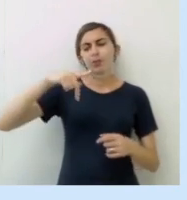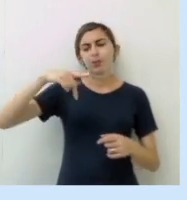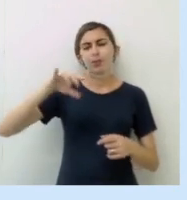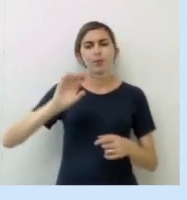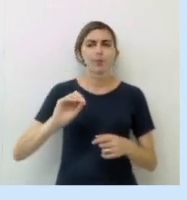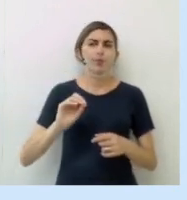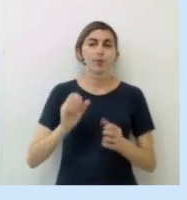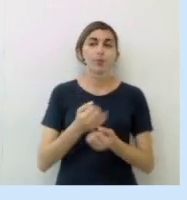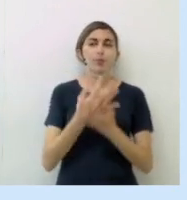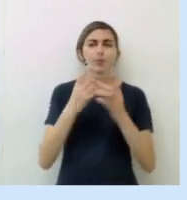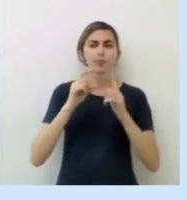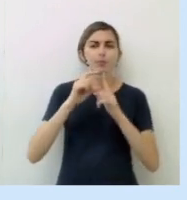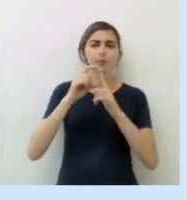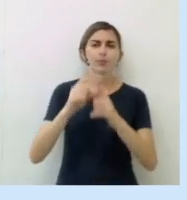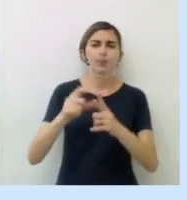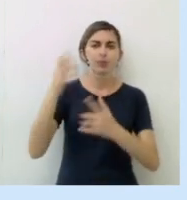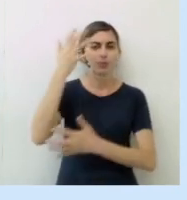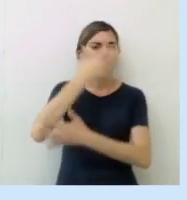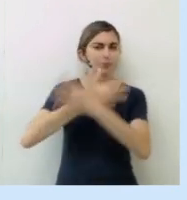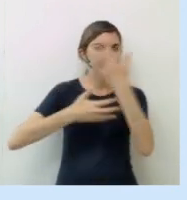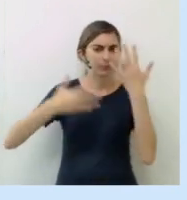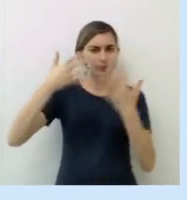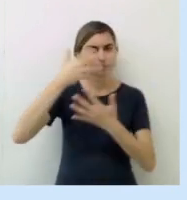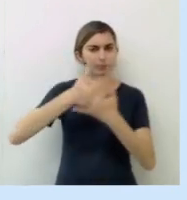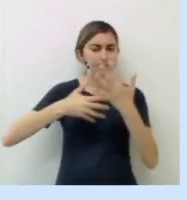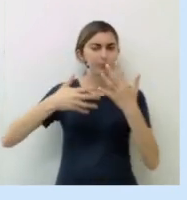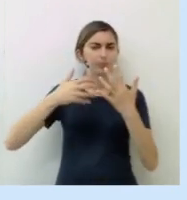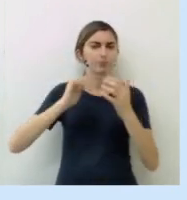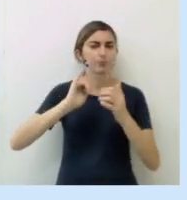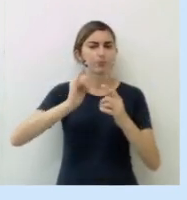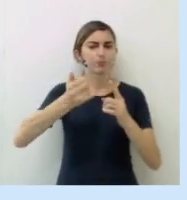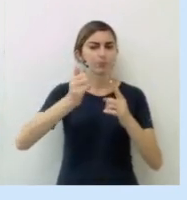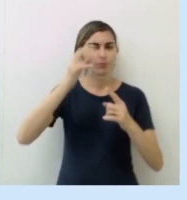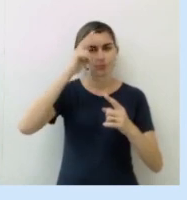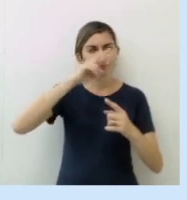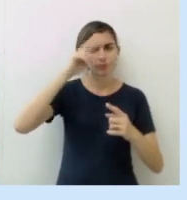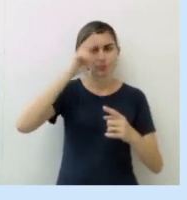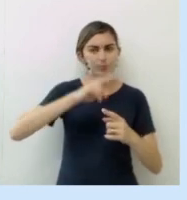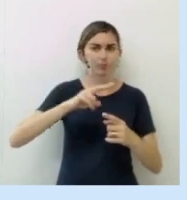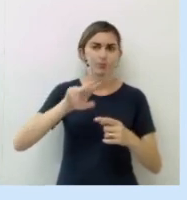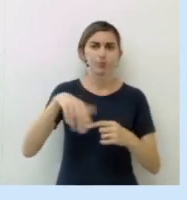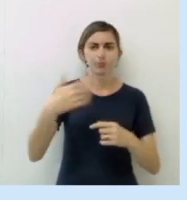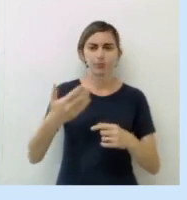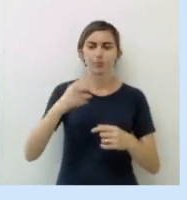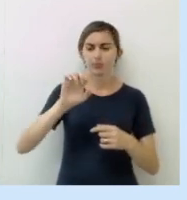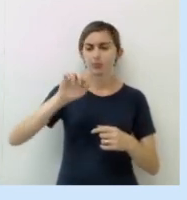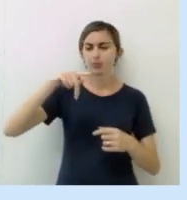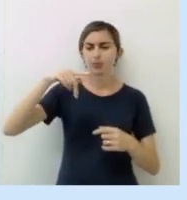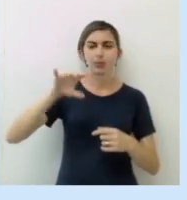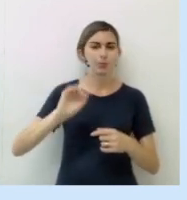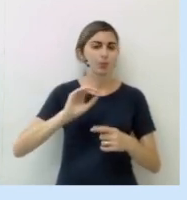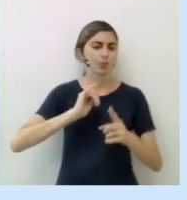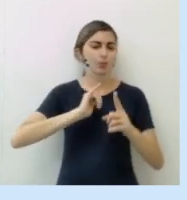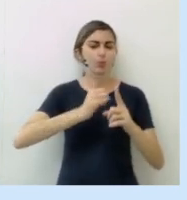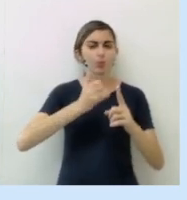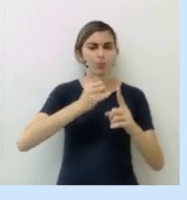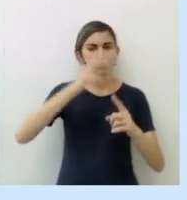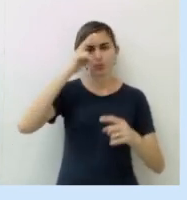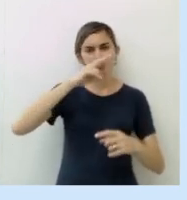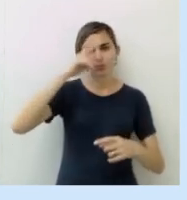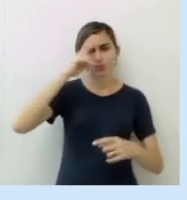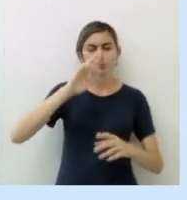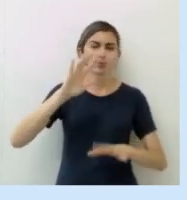épico, quando a palavra é cantada e ela conta uma história, ou seja, épico é contar uma